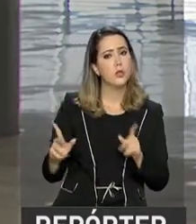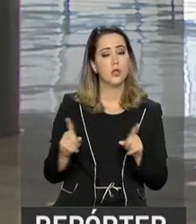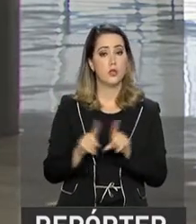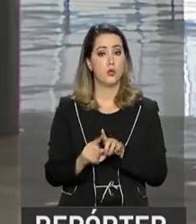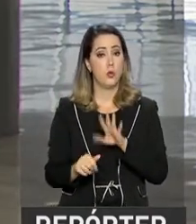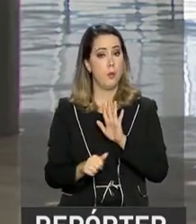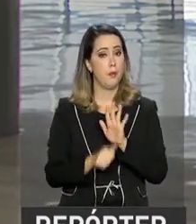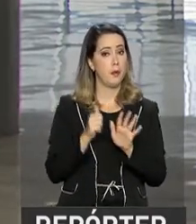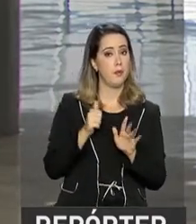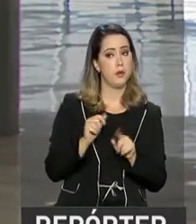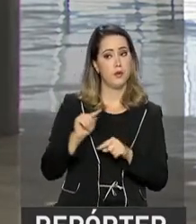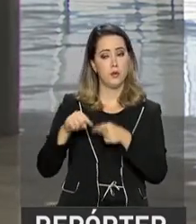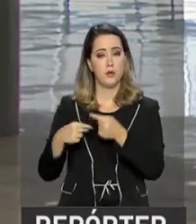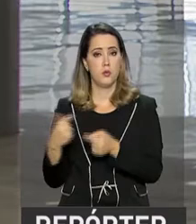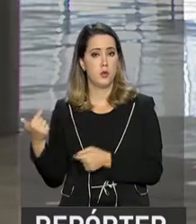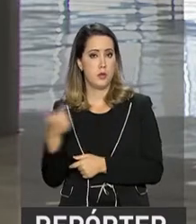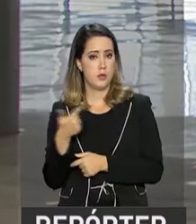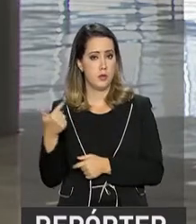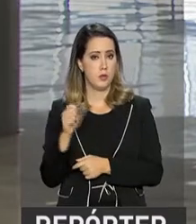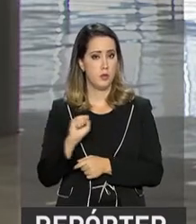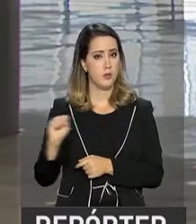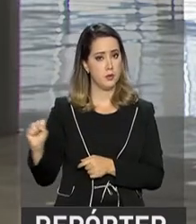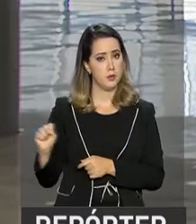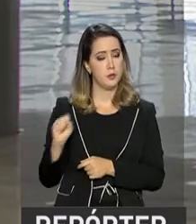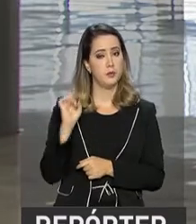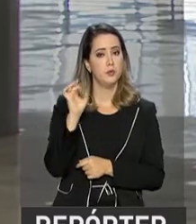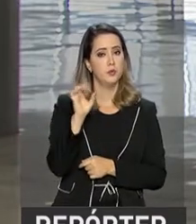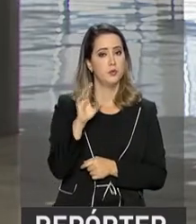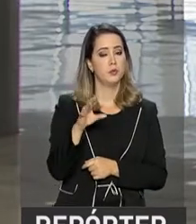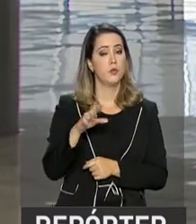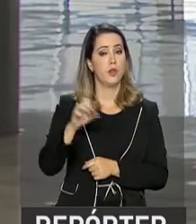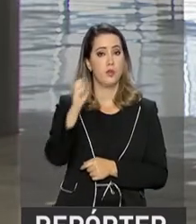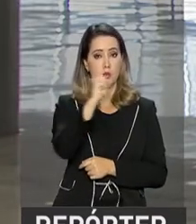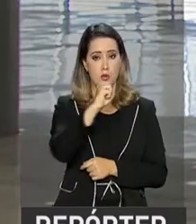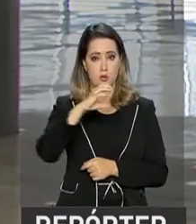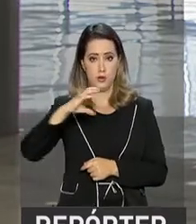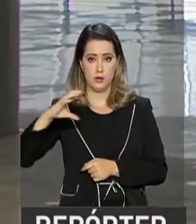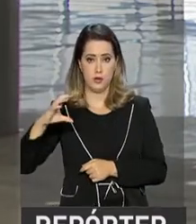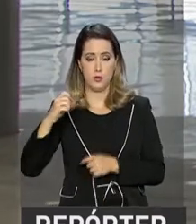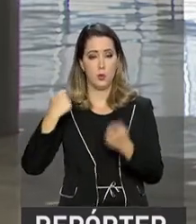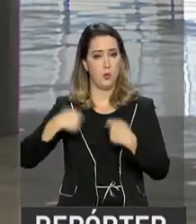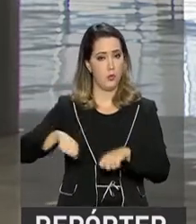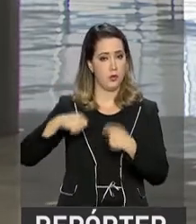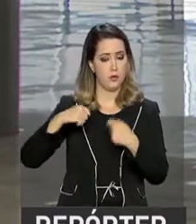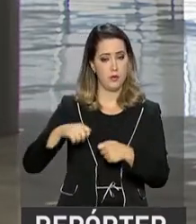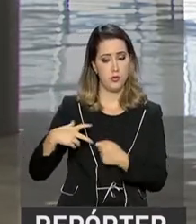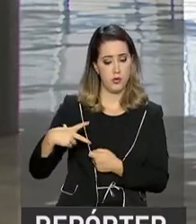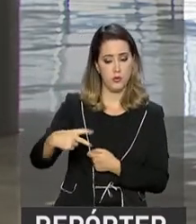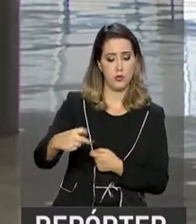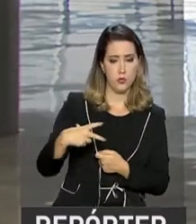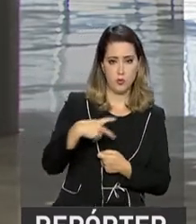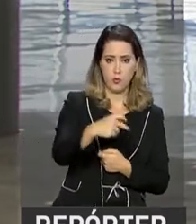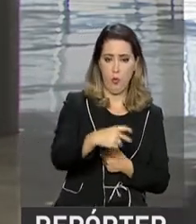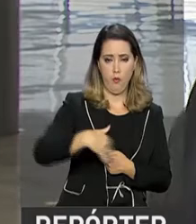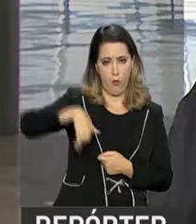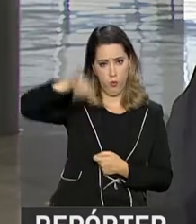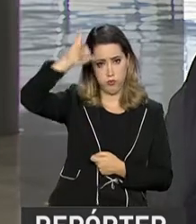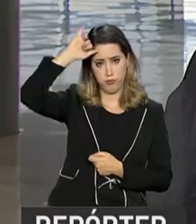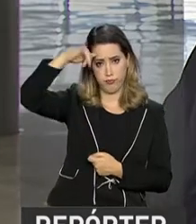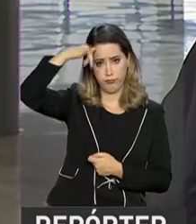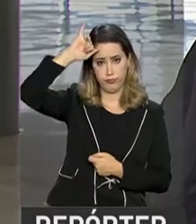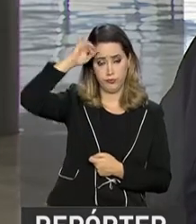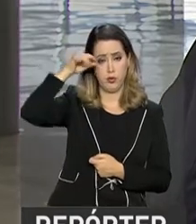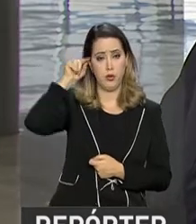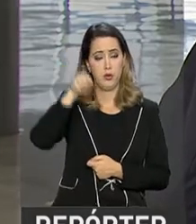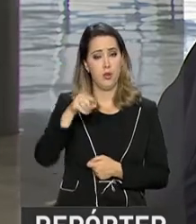no primeiro e outra no segundo semestre apenas santa catarina não é obrigada a vacinar o seu gado contra a febre